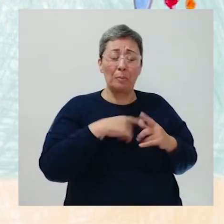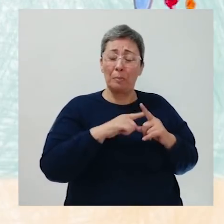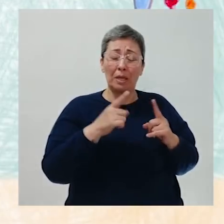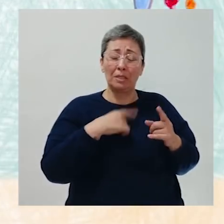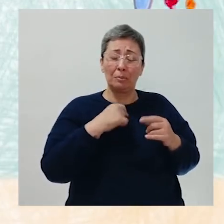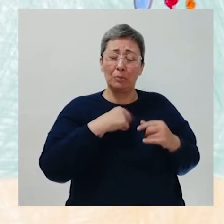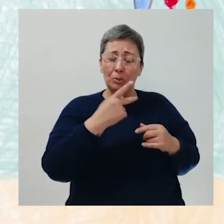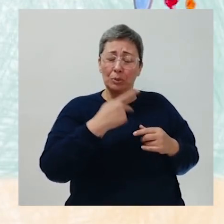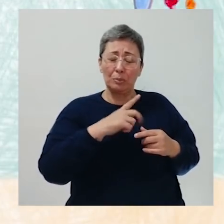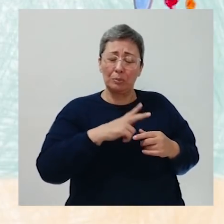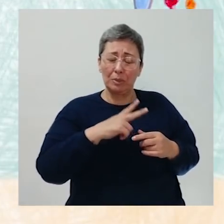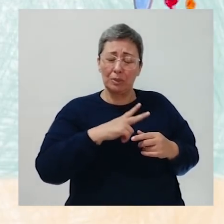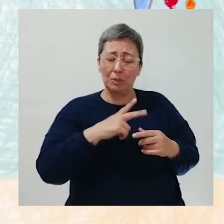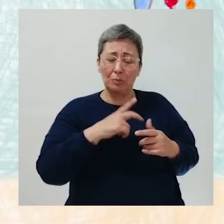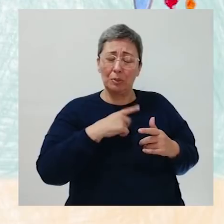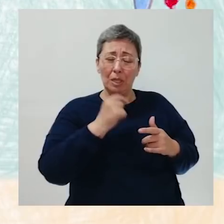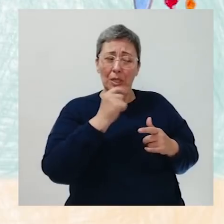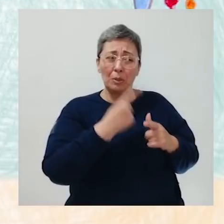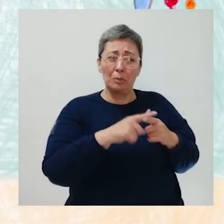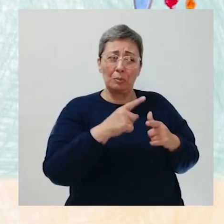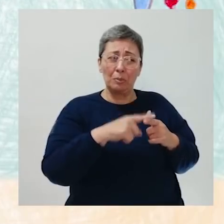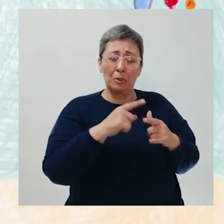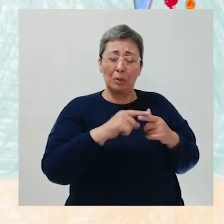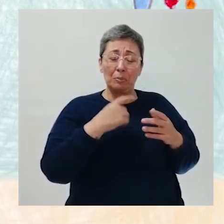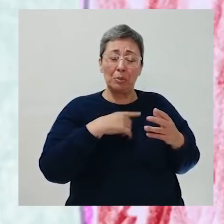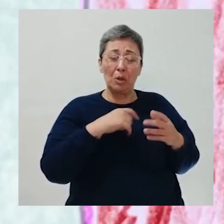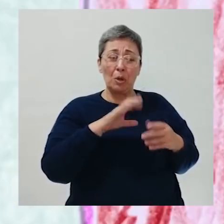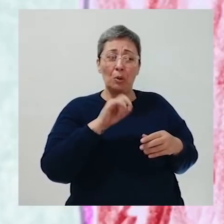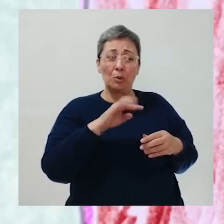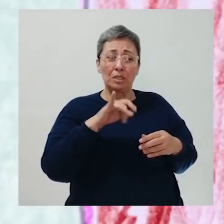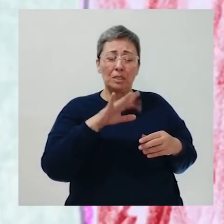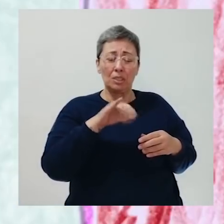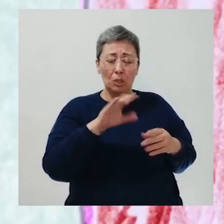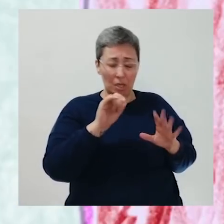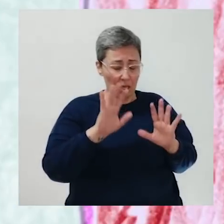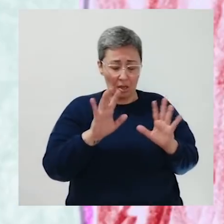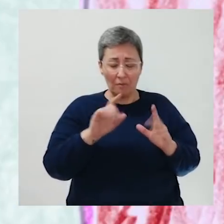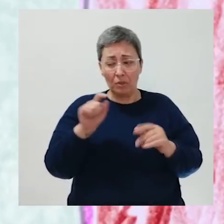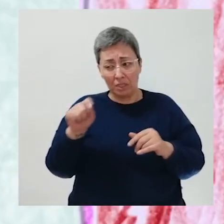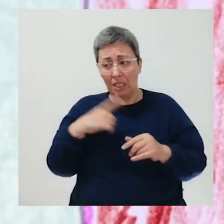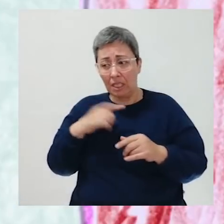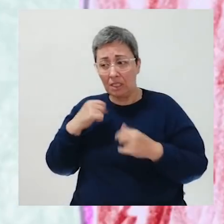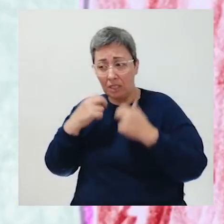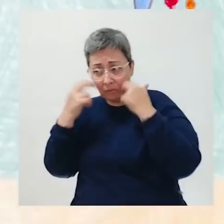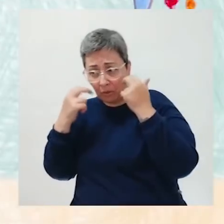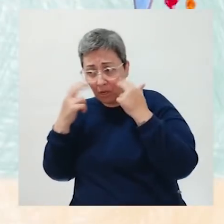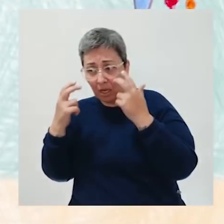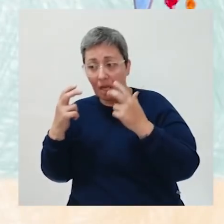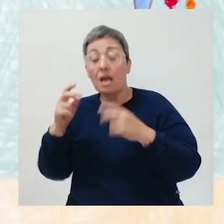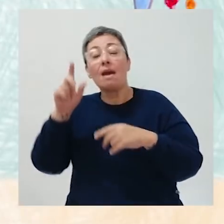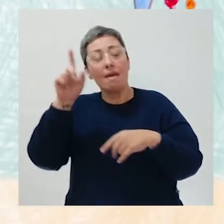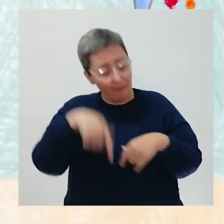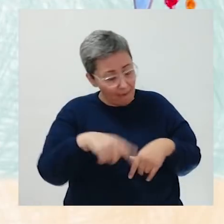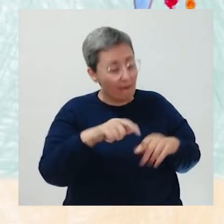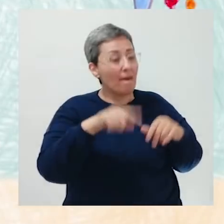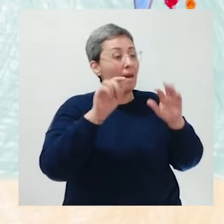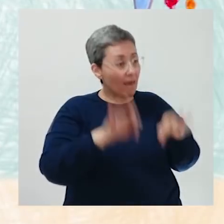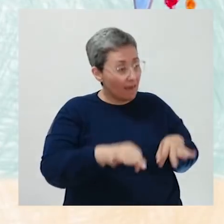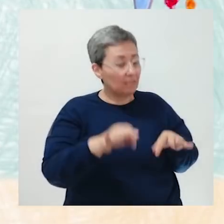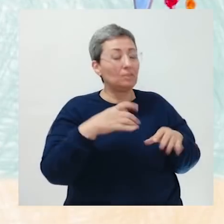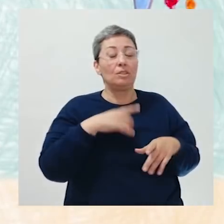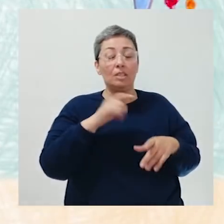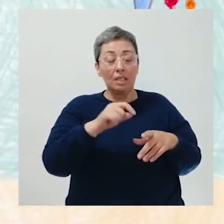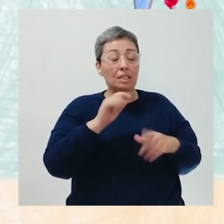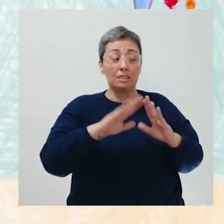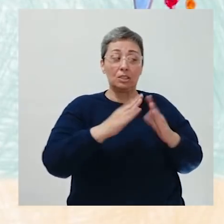muito pessoal. Uma situação contentedora. Você quis dizer constrangedora? Exatamente.